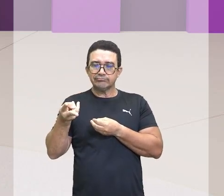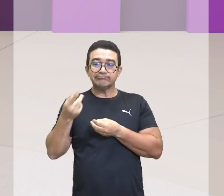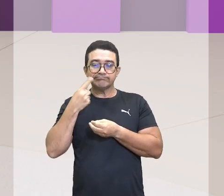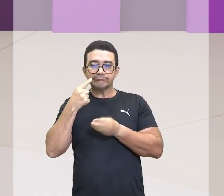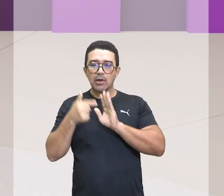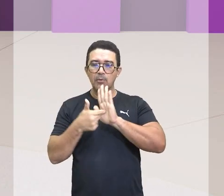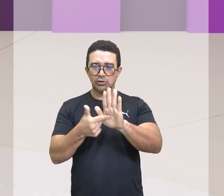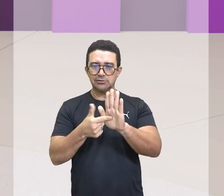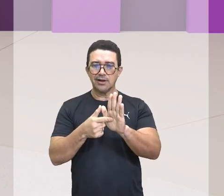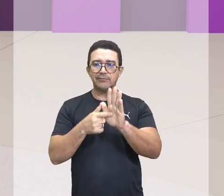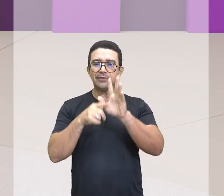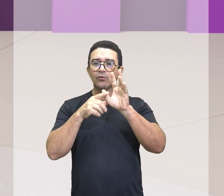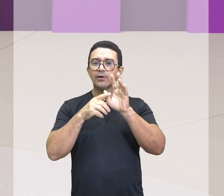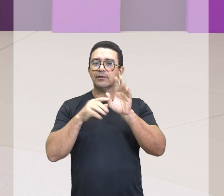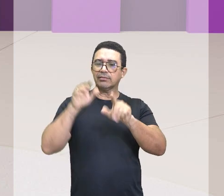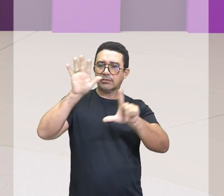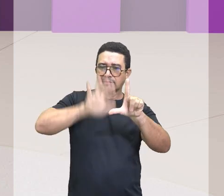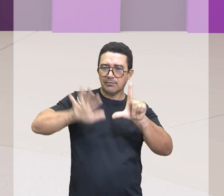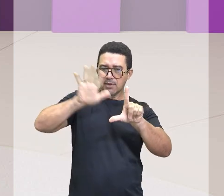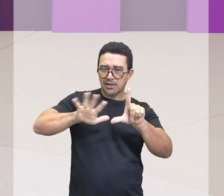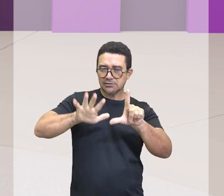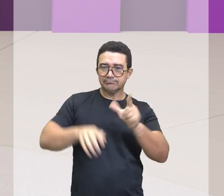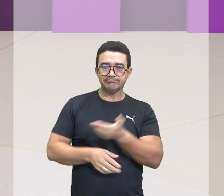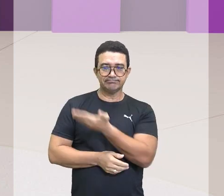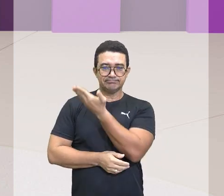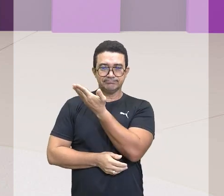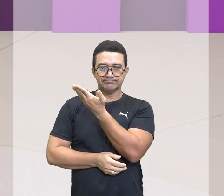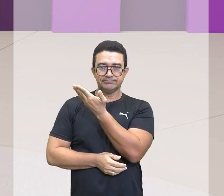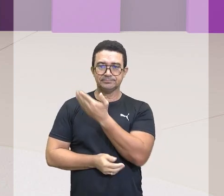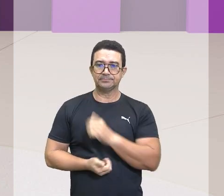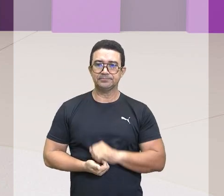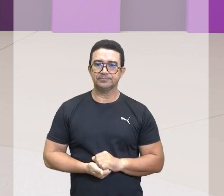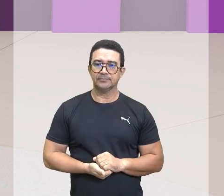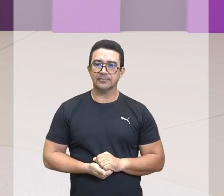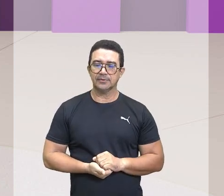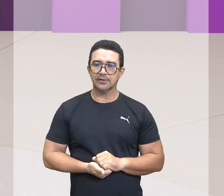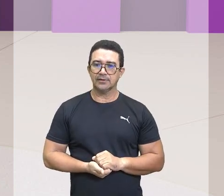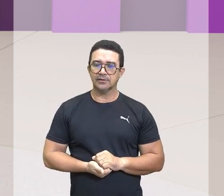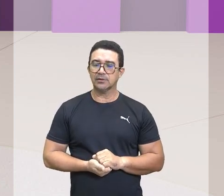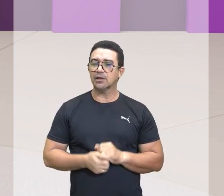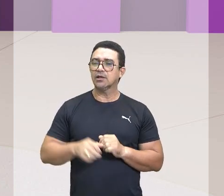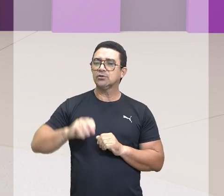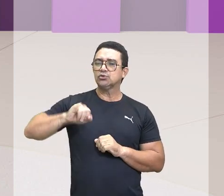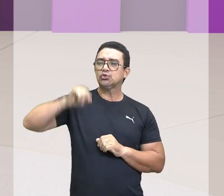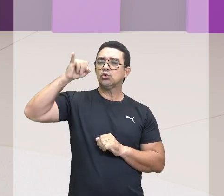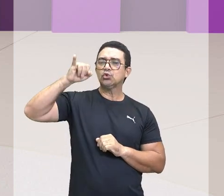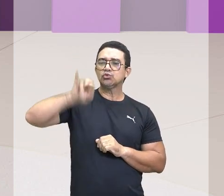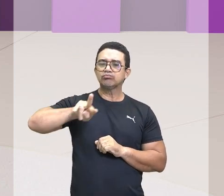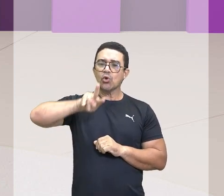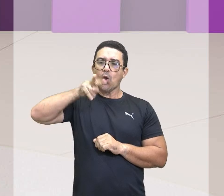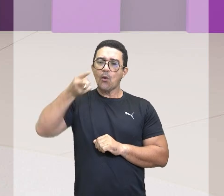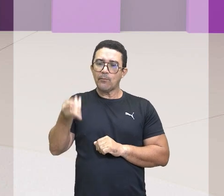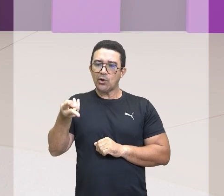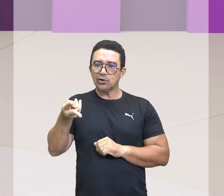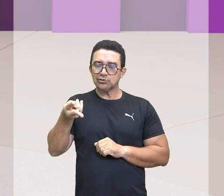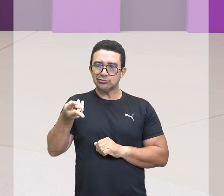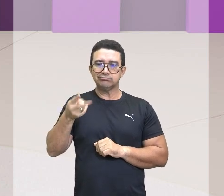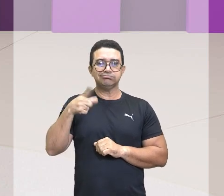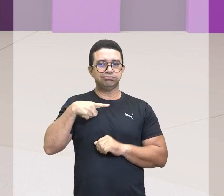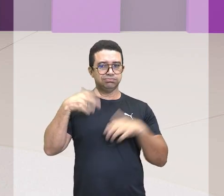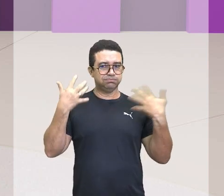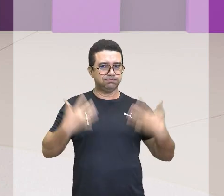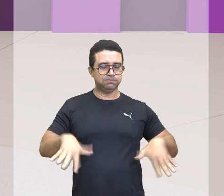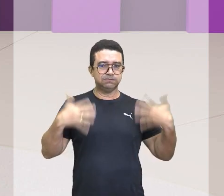vocês. Olha a situação dessa pessoa, tá? Porque os juros compostos, ele gera uma bola